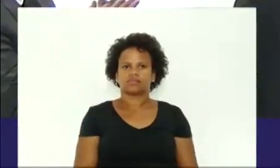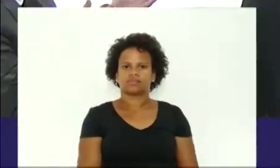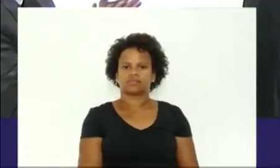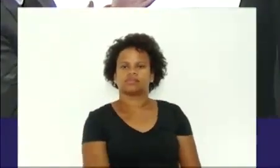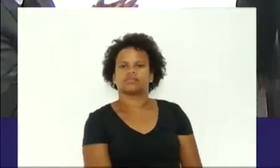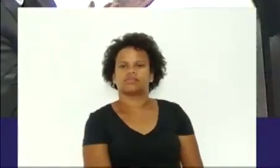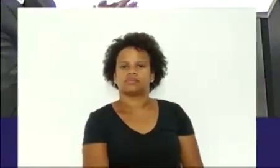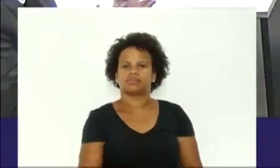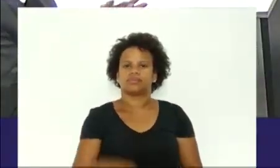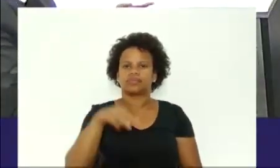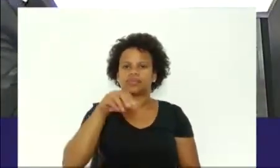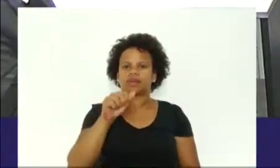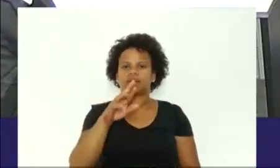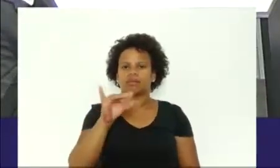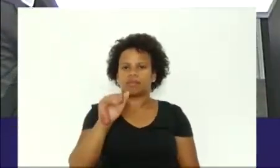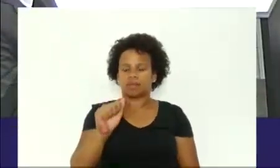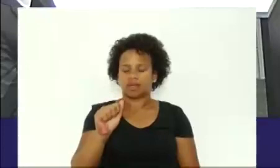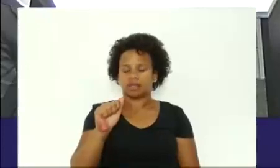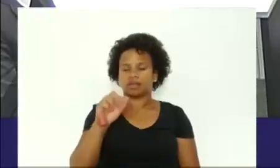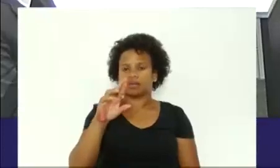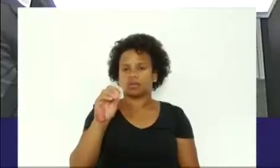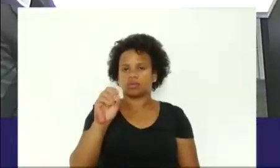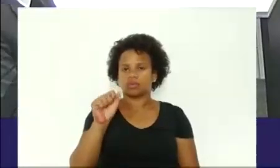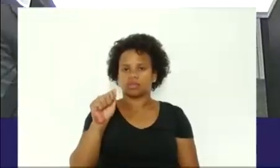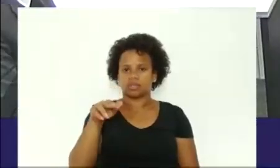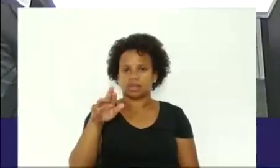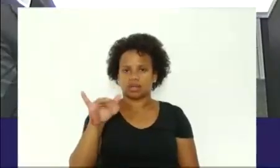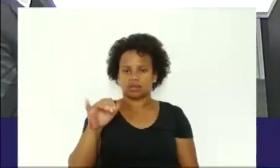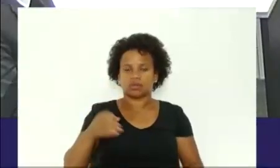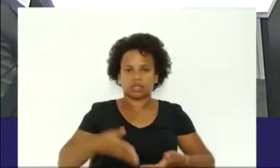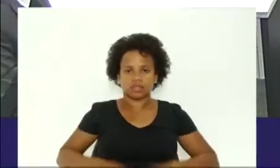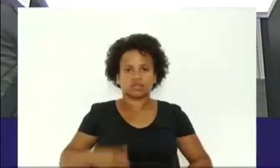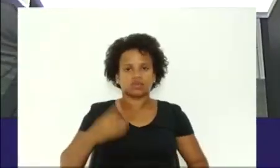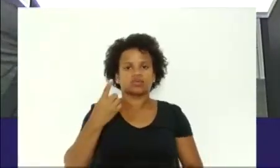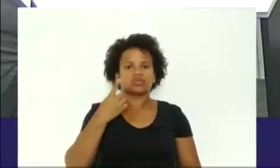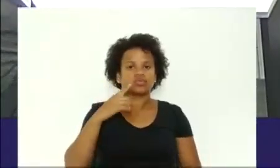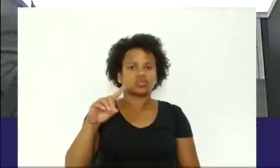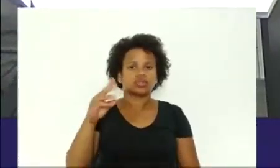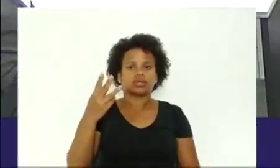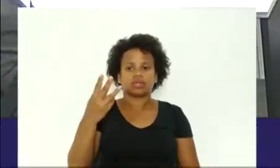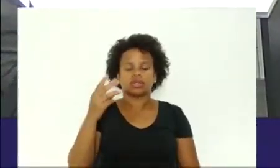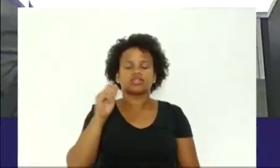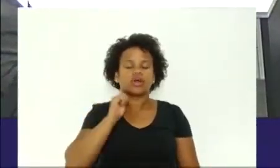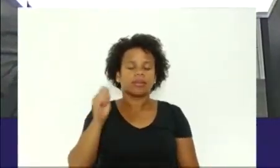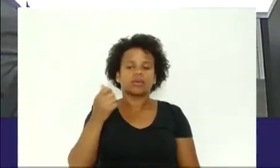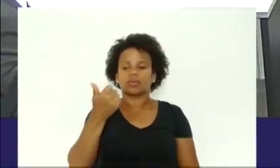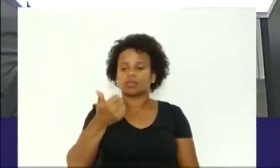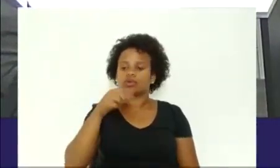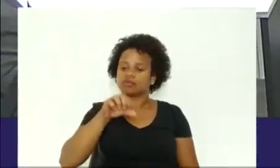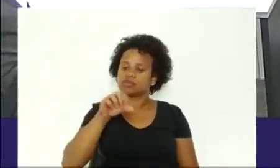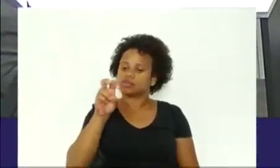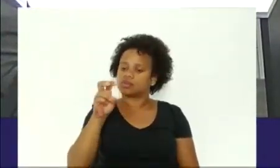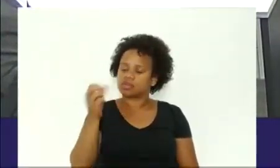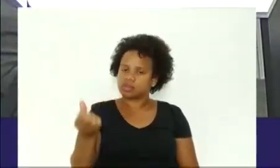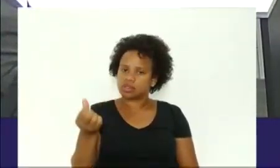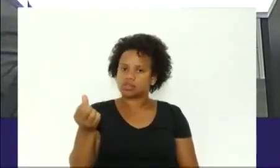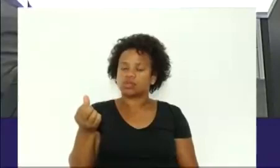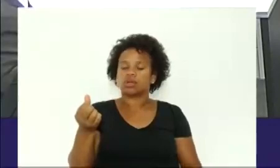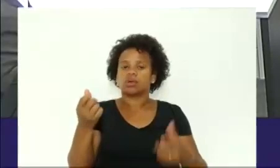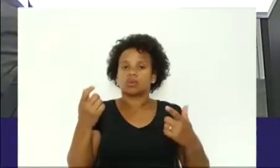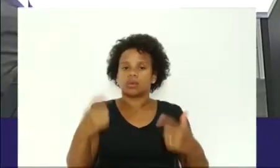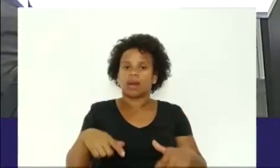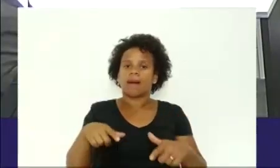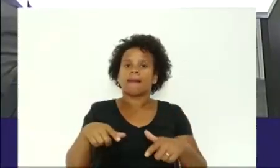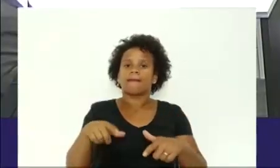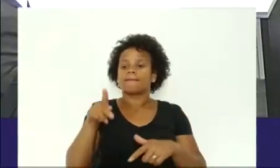Maria do Rosário Fátima Baldini nasceu em 3 de abril de 1956, na cidade de Passos, Minas Gerais.